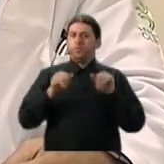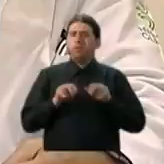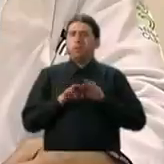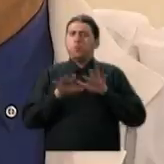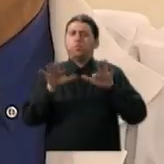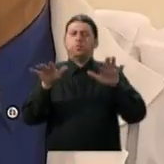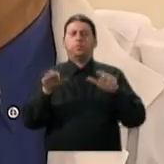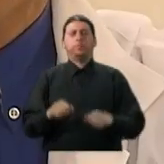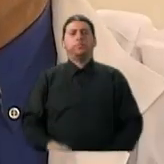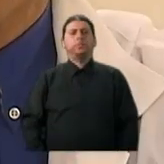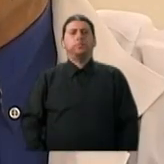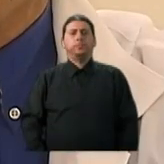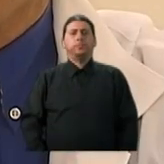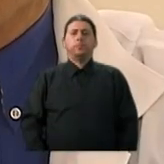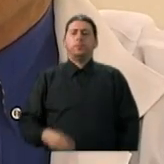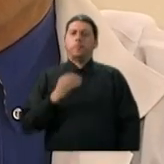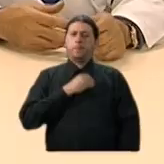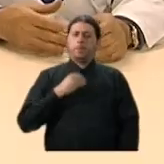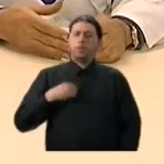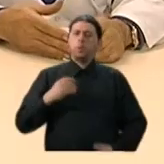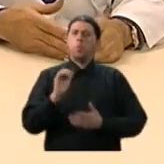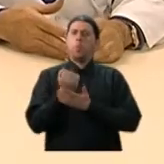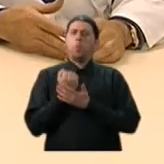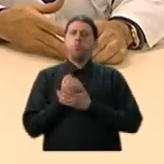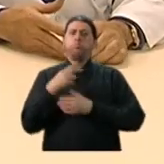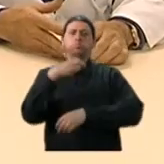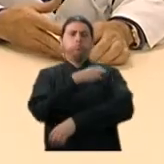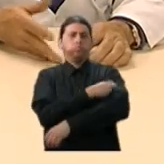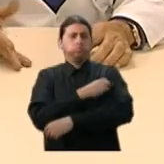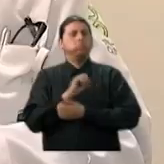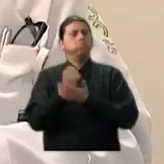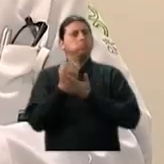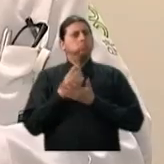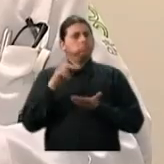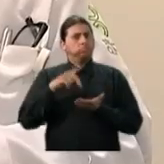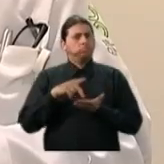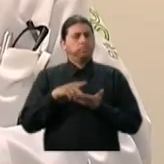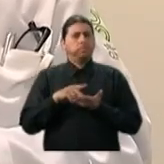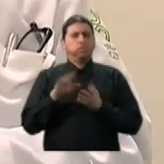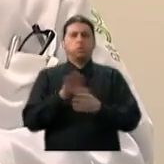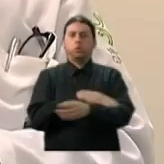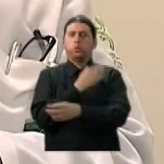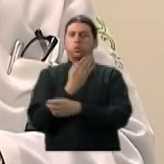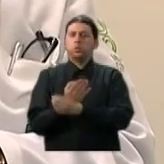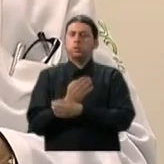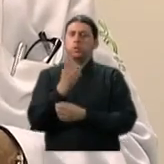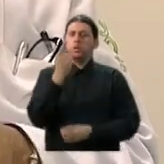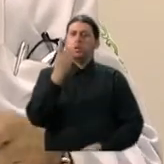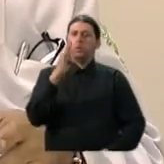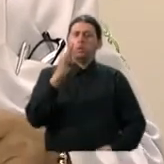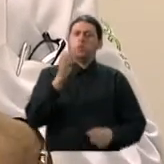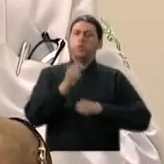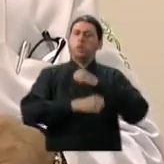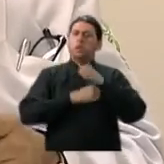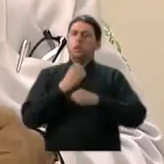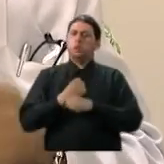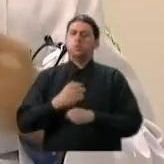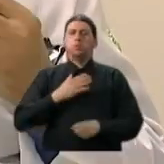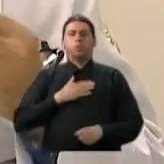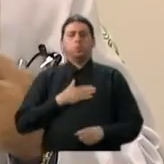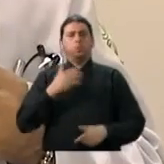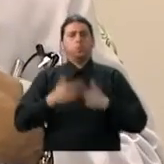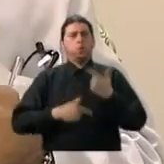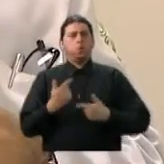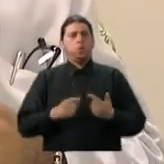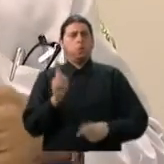contaminação. O médico garante que a vacina é segura. Durante 14 anos até o lançamento, eu trabalhei